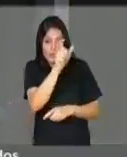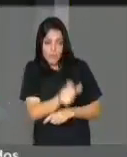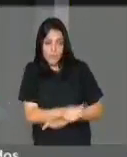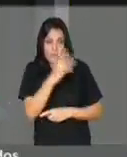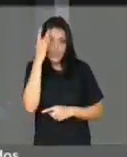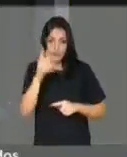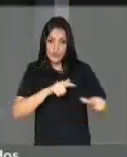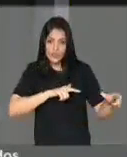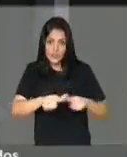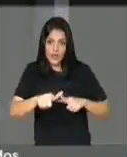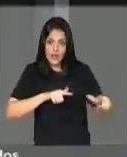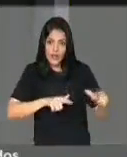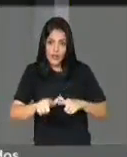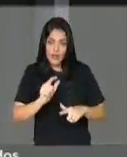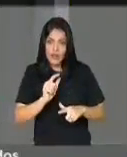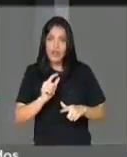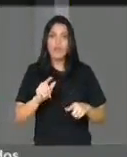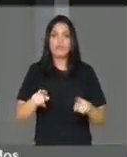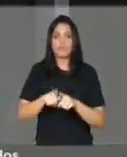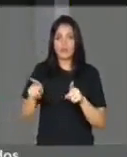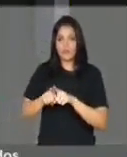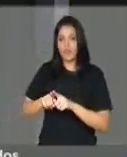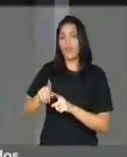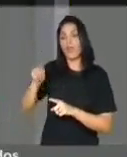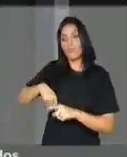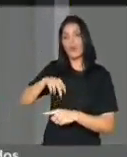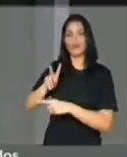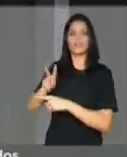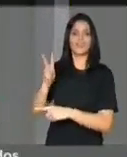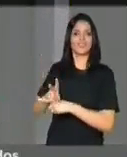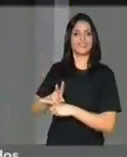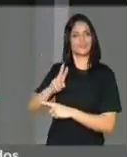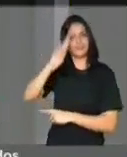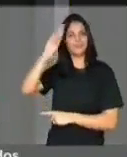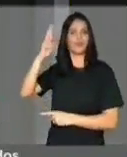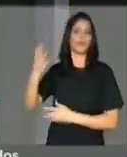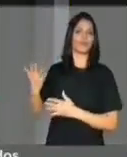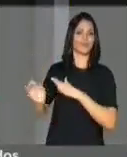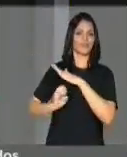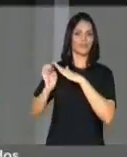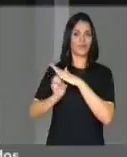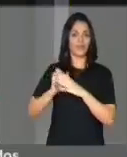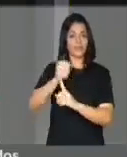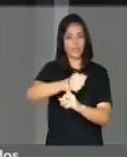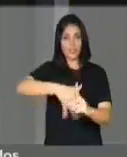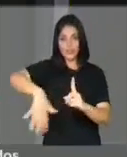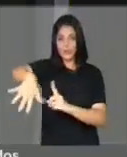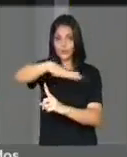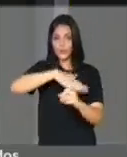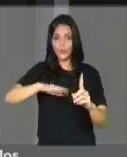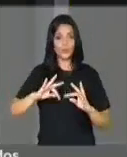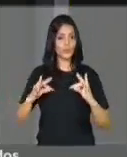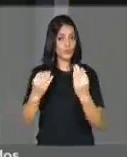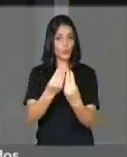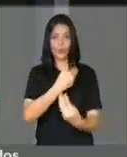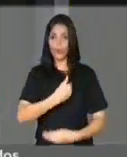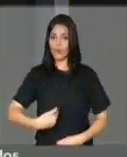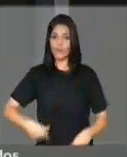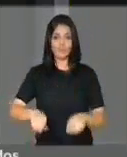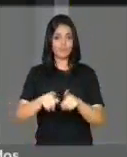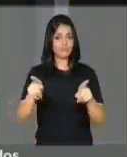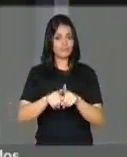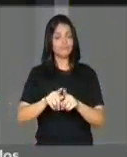empregado, protegido está quem o emprega e protegidos estão a sociedade e o Estado.